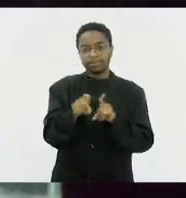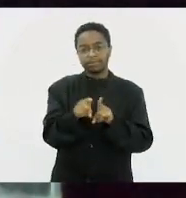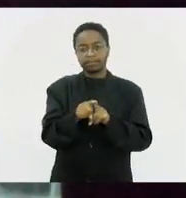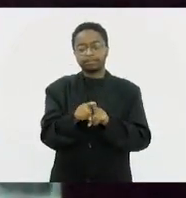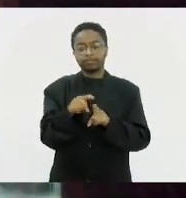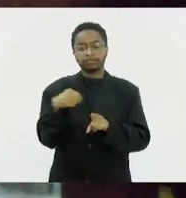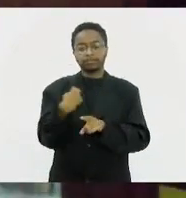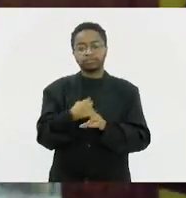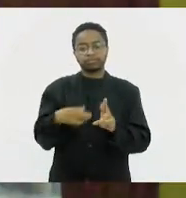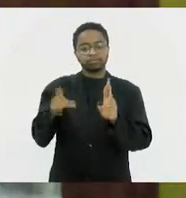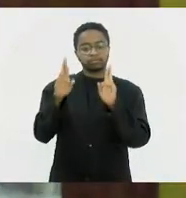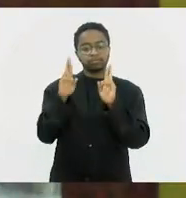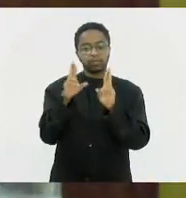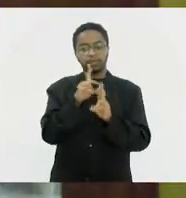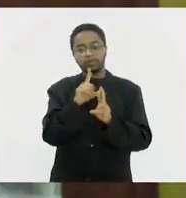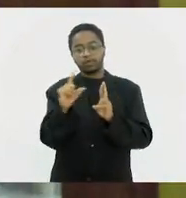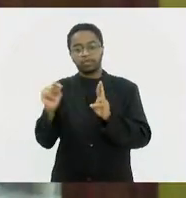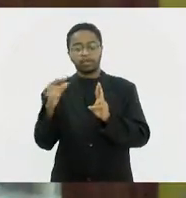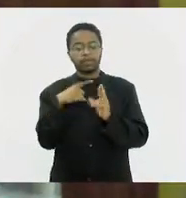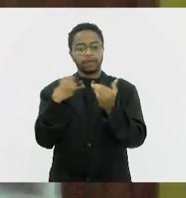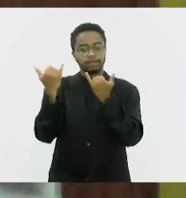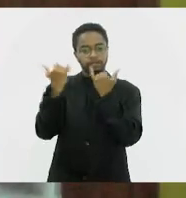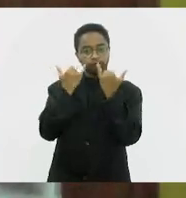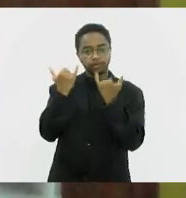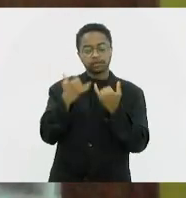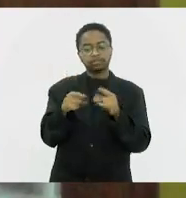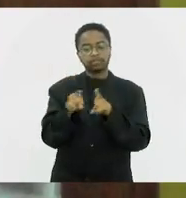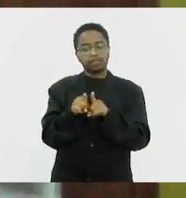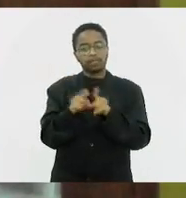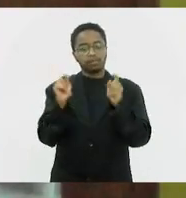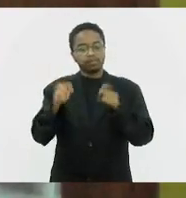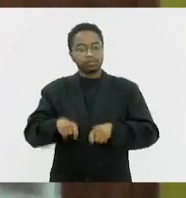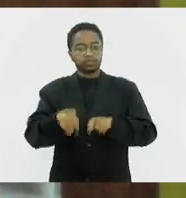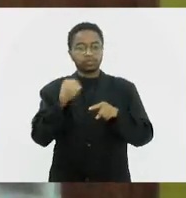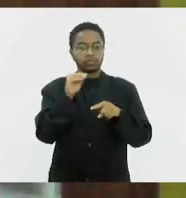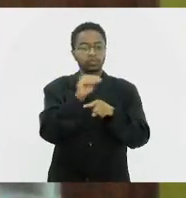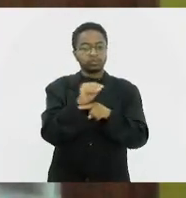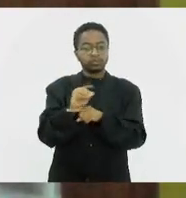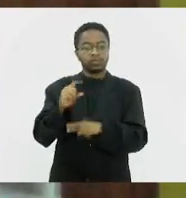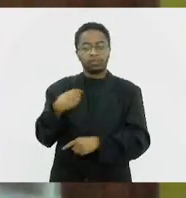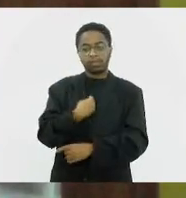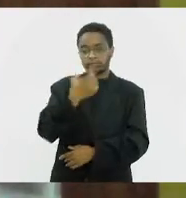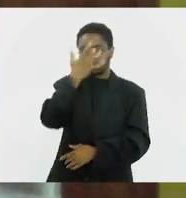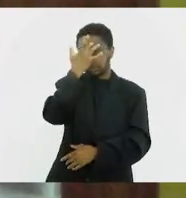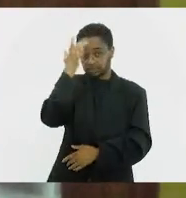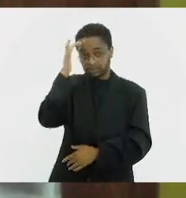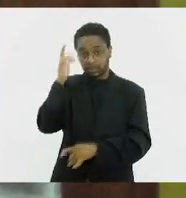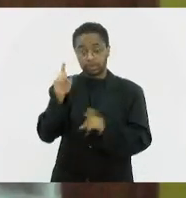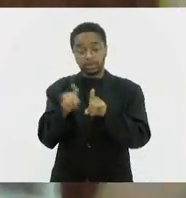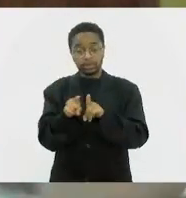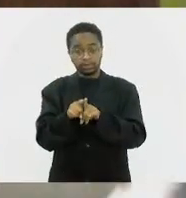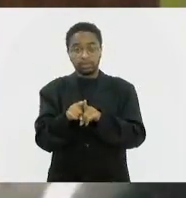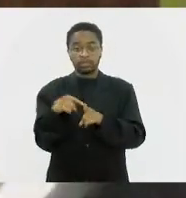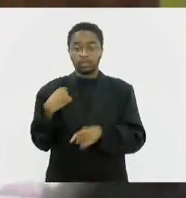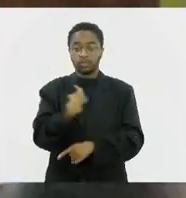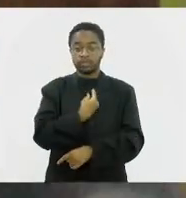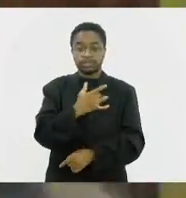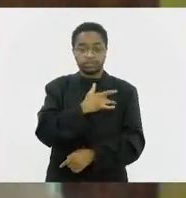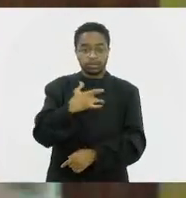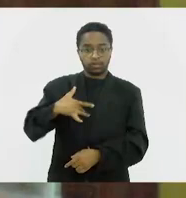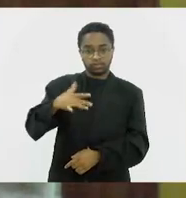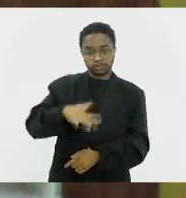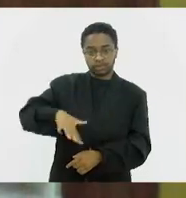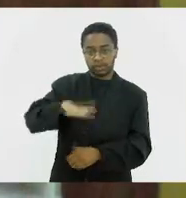daqui com mais informações para cuidar da nossa saúde mental e da nossa saúde de modo geral.